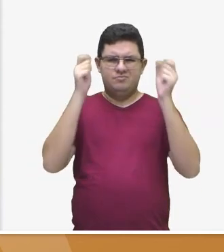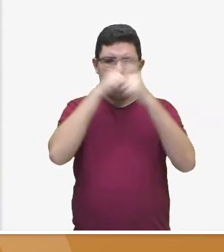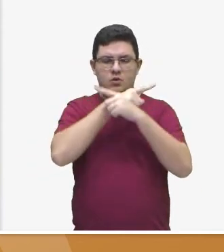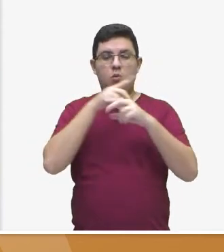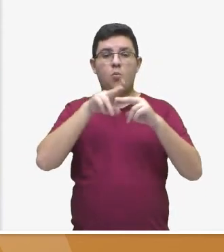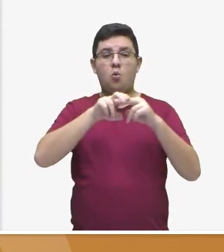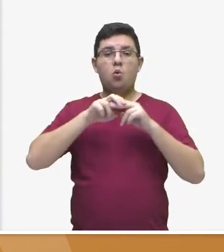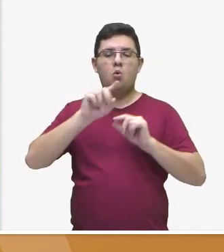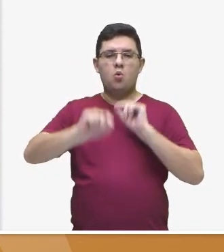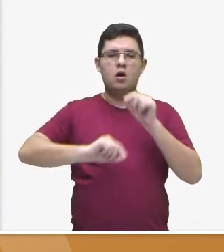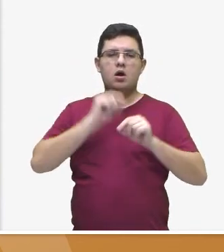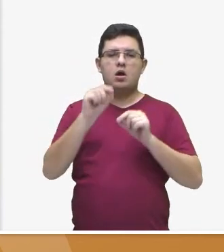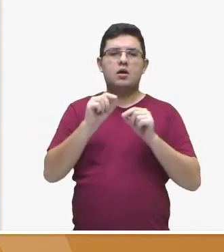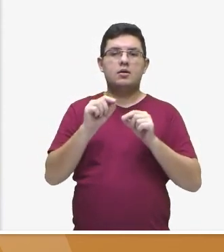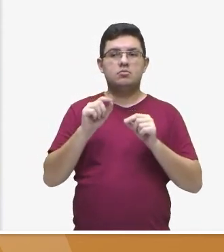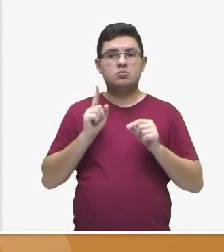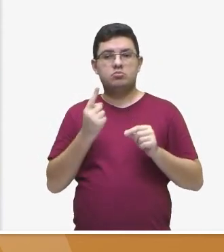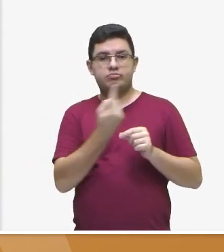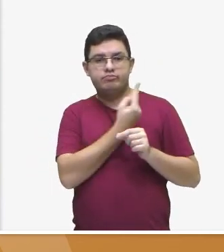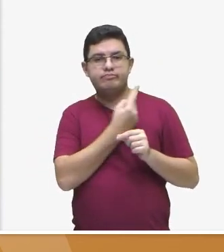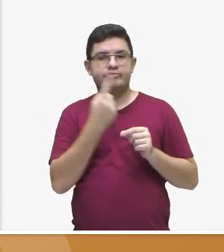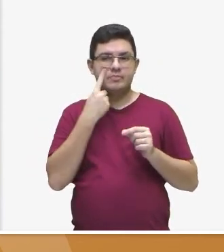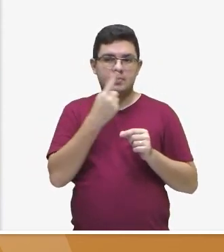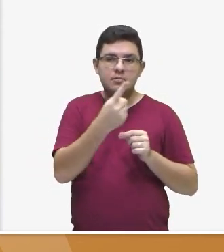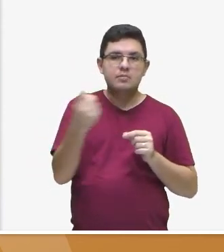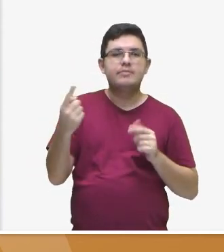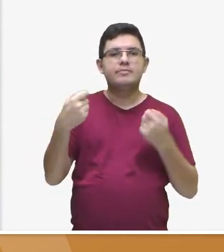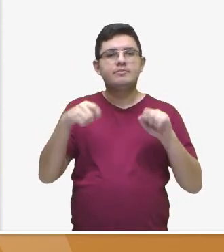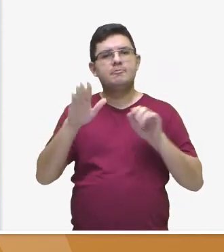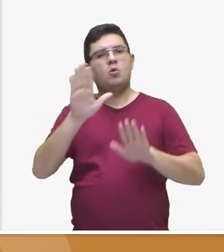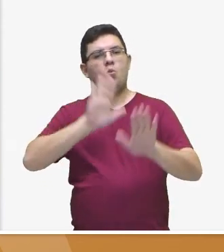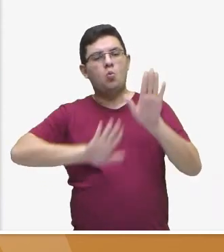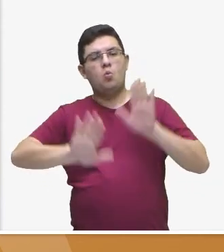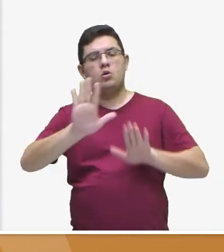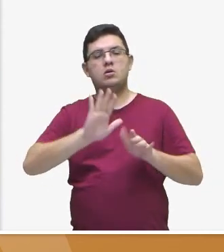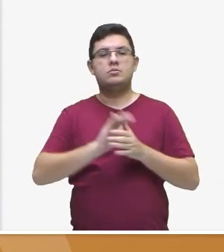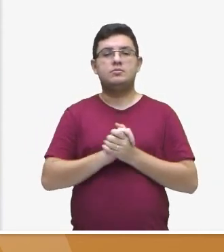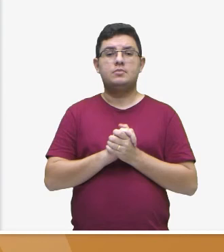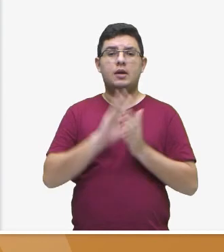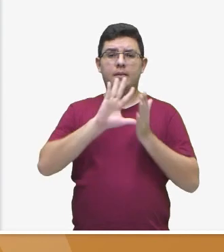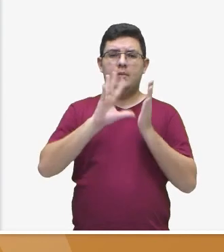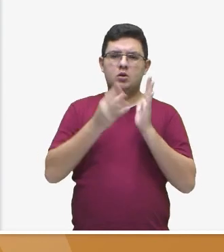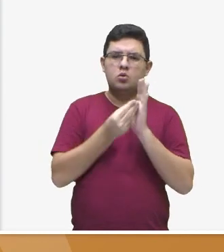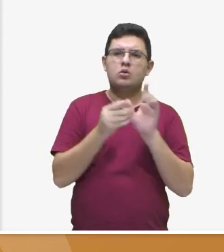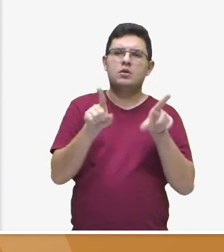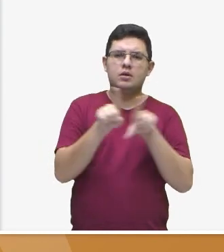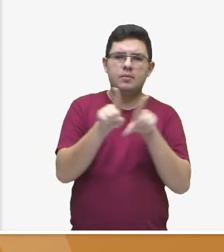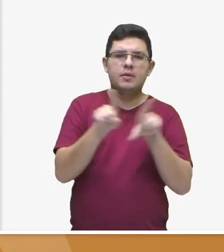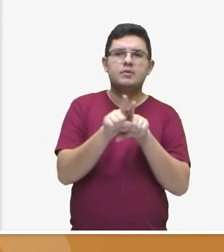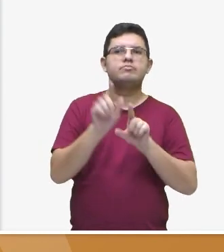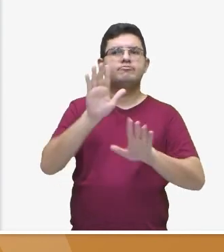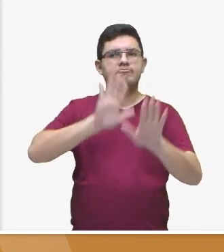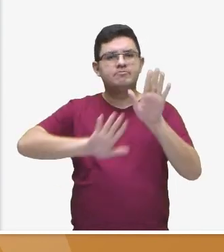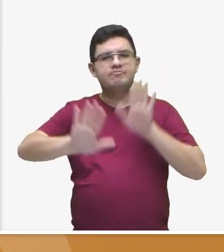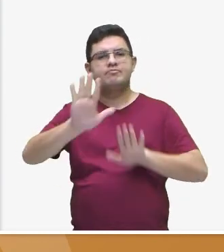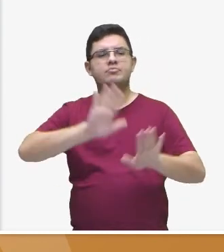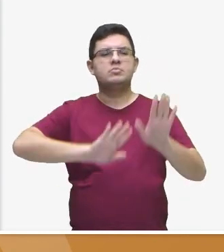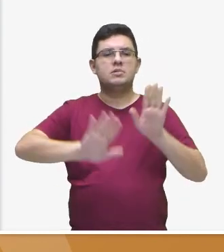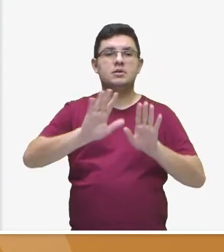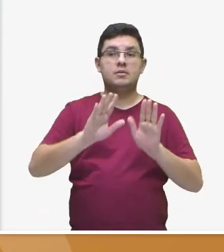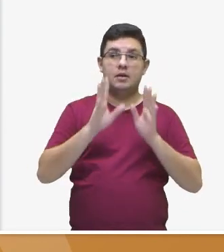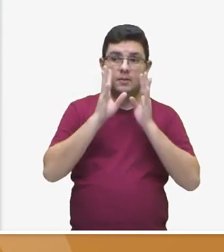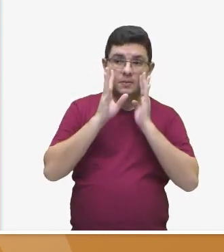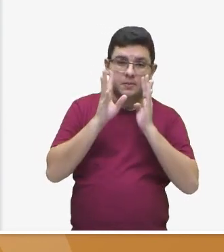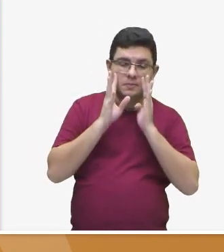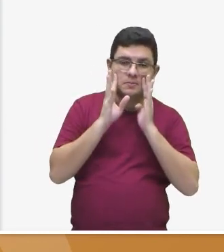aí requer muito cuidado, não é isso? E a nossa Amazônia como um todo merece cuidado, está